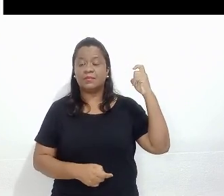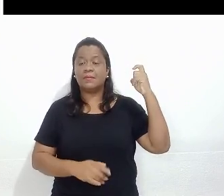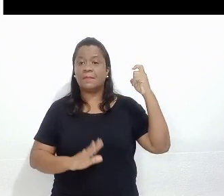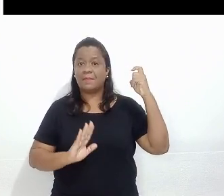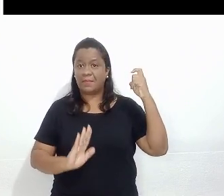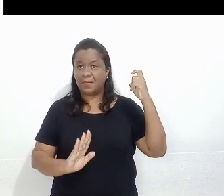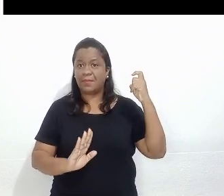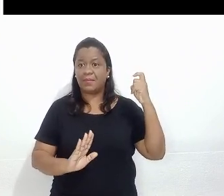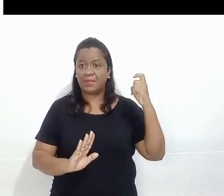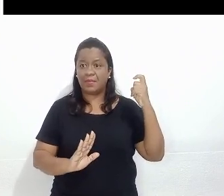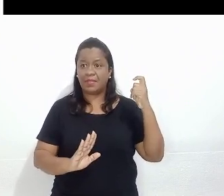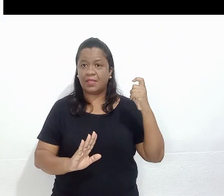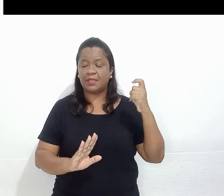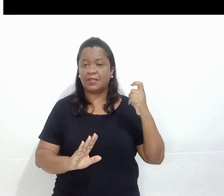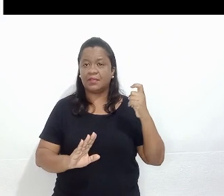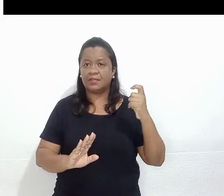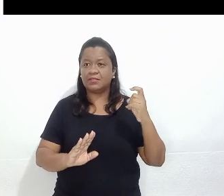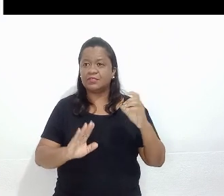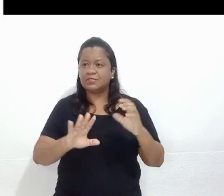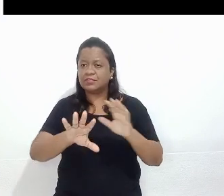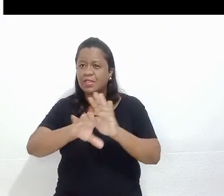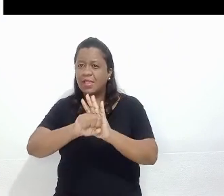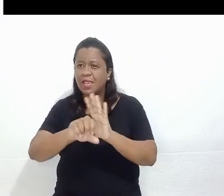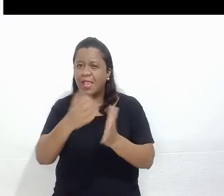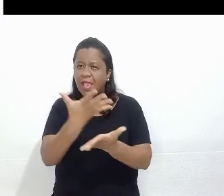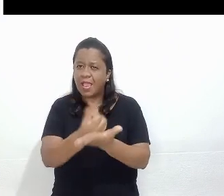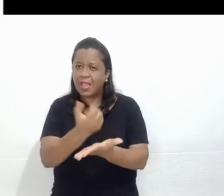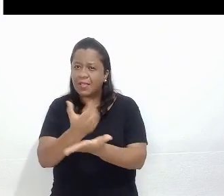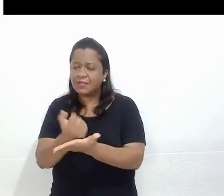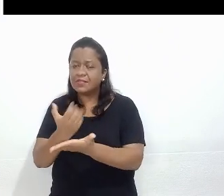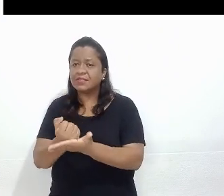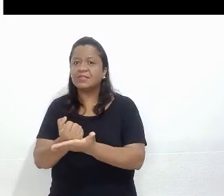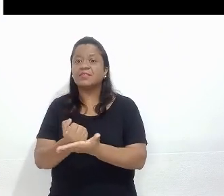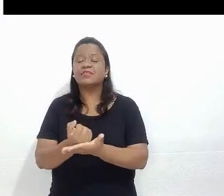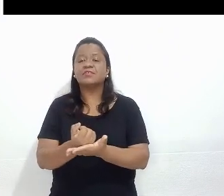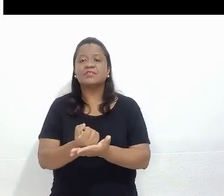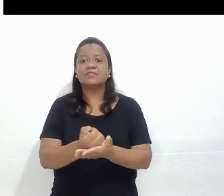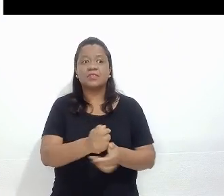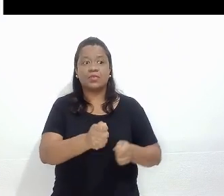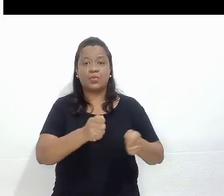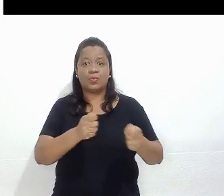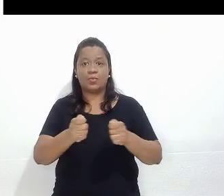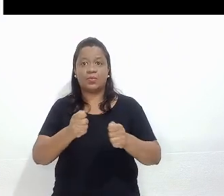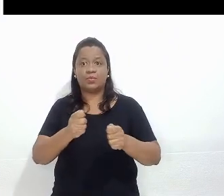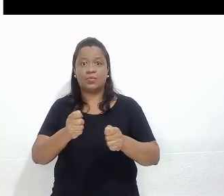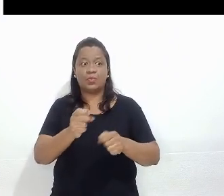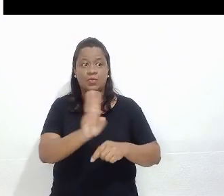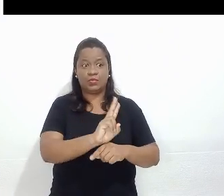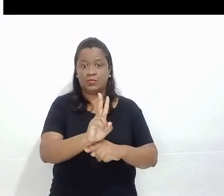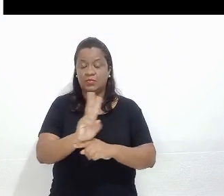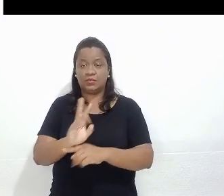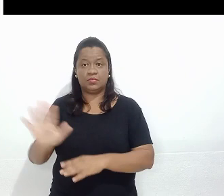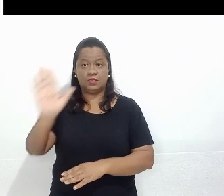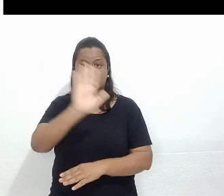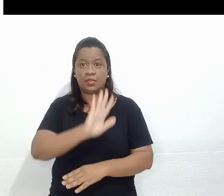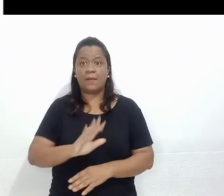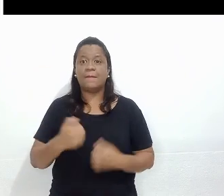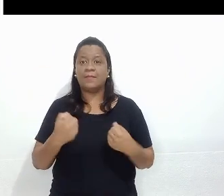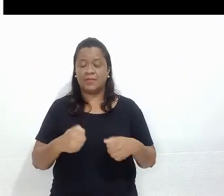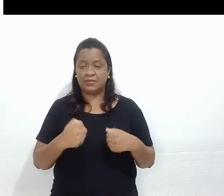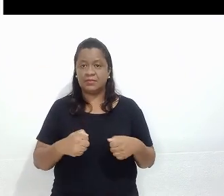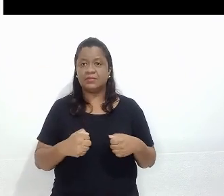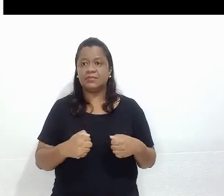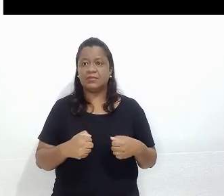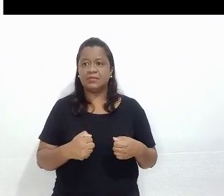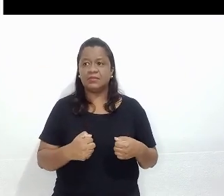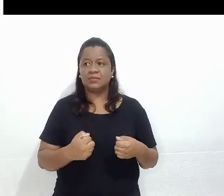do som, ela também está subordinada à direção geral, né? Tudo isso. Mas ela tem que estar bem orquestrada